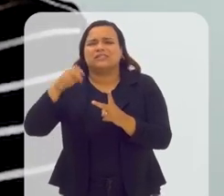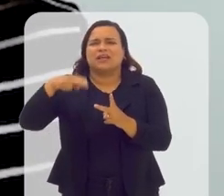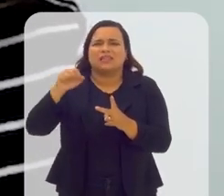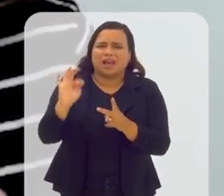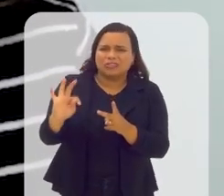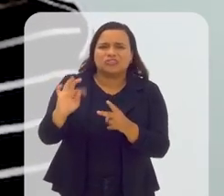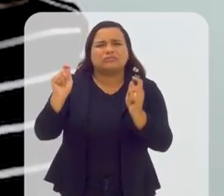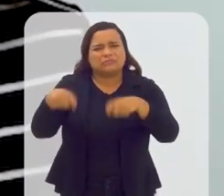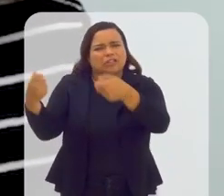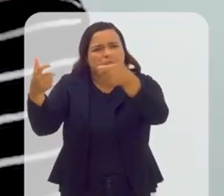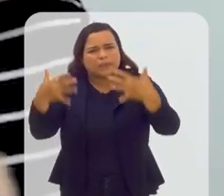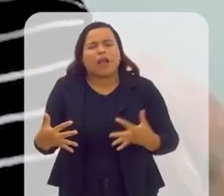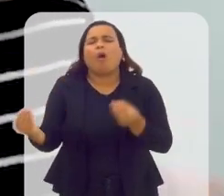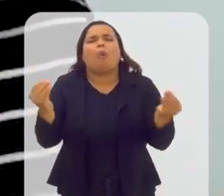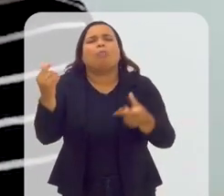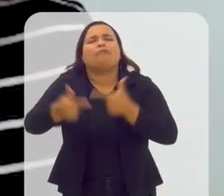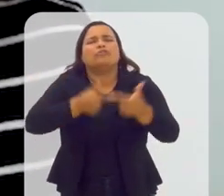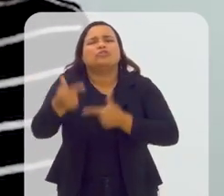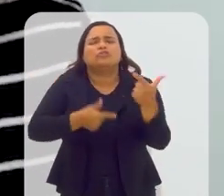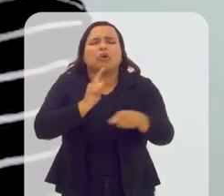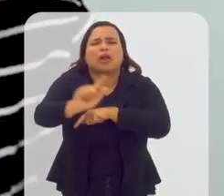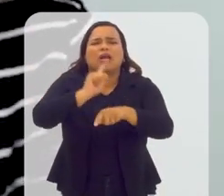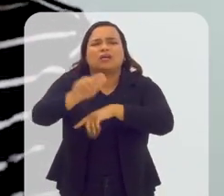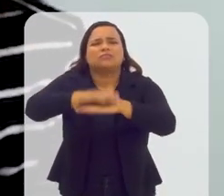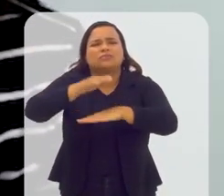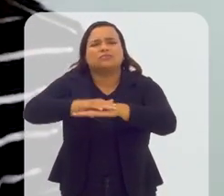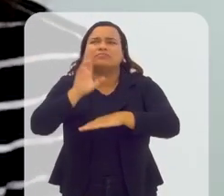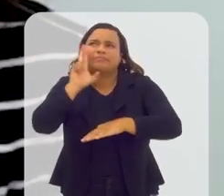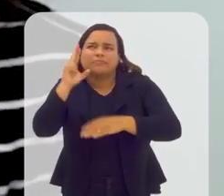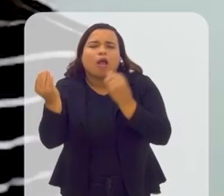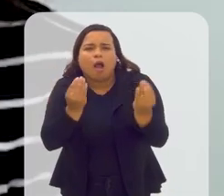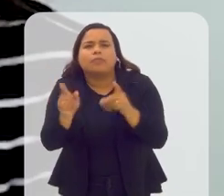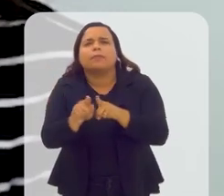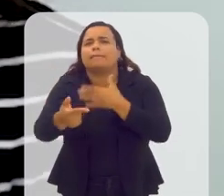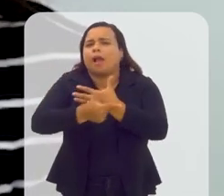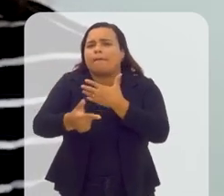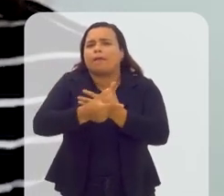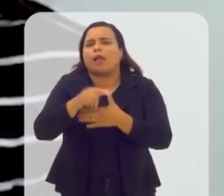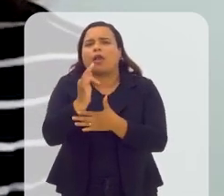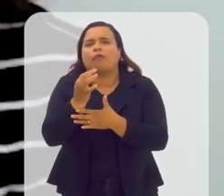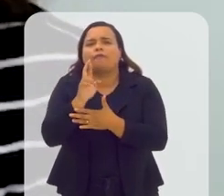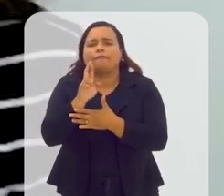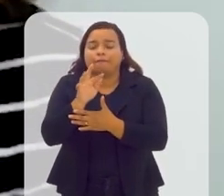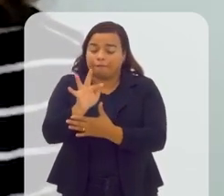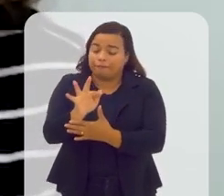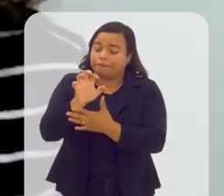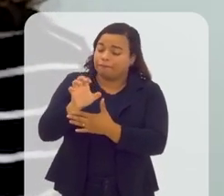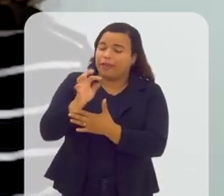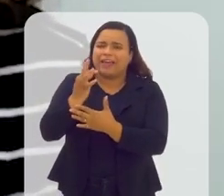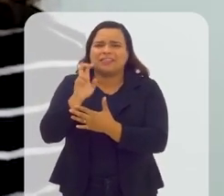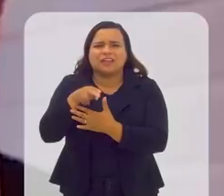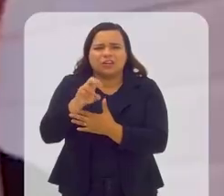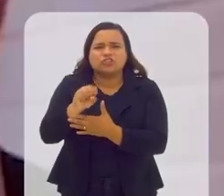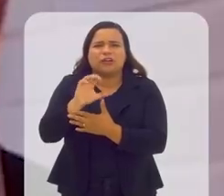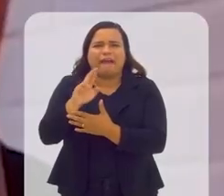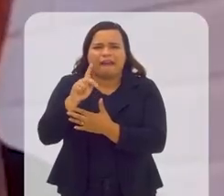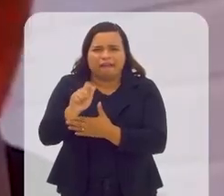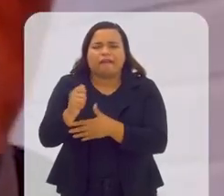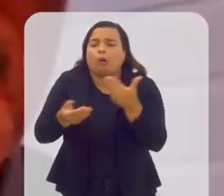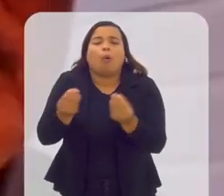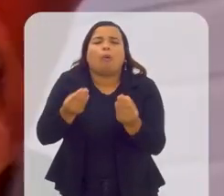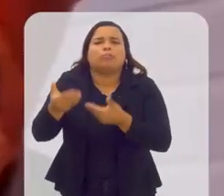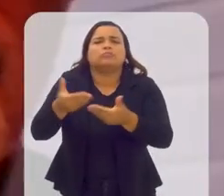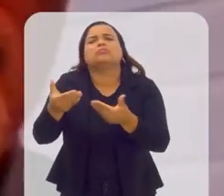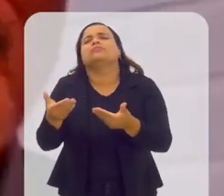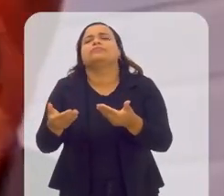pouquinho mais como funciona essa gestão, né? E o papel da Fetranscarga no processo? Sim,